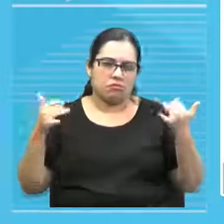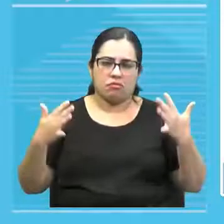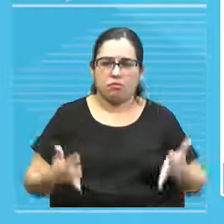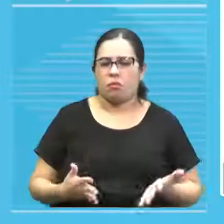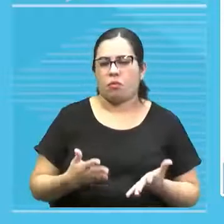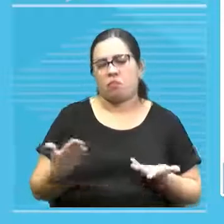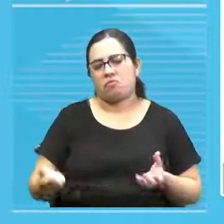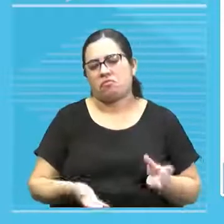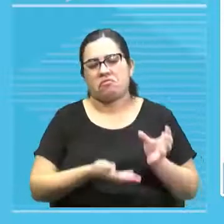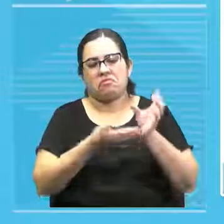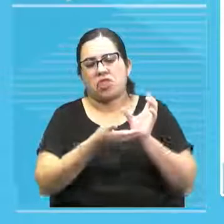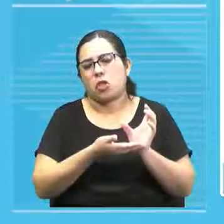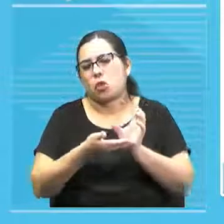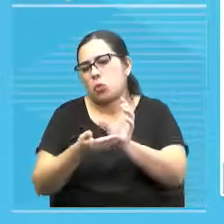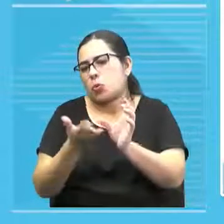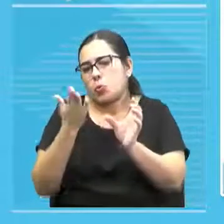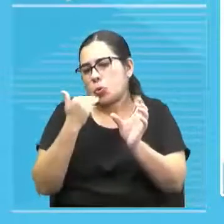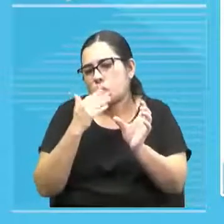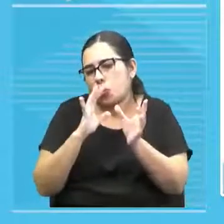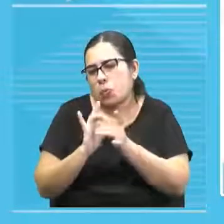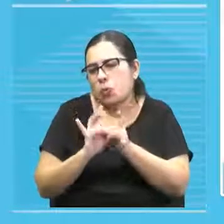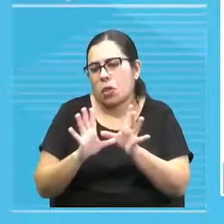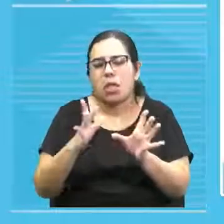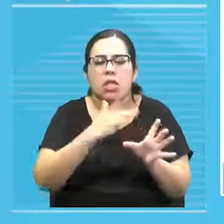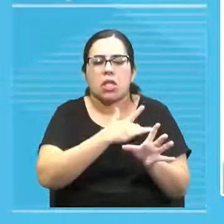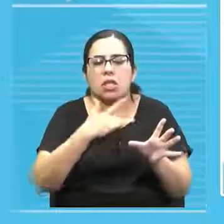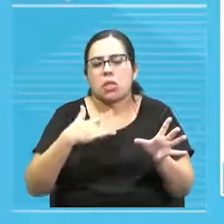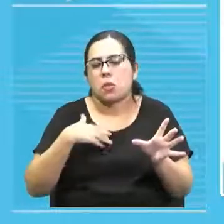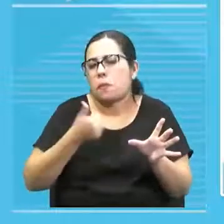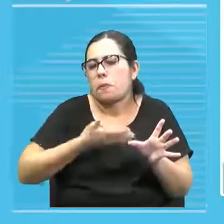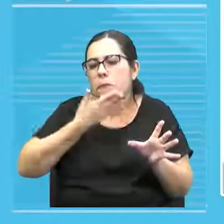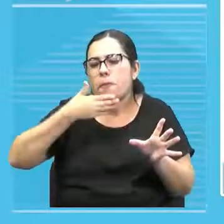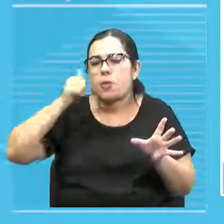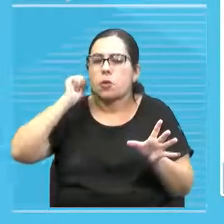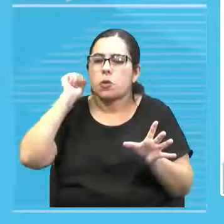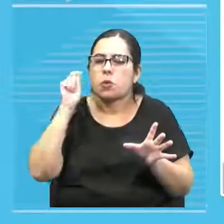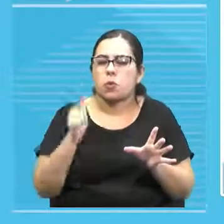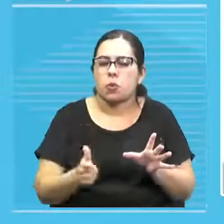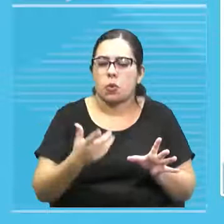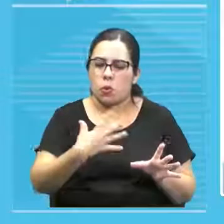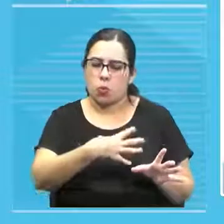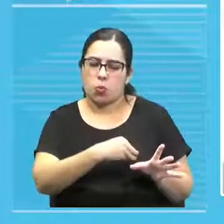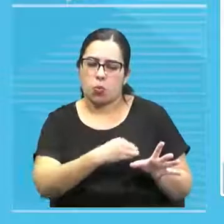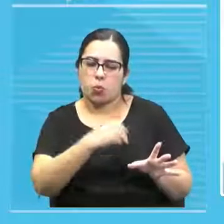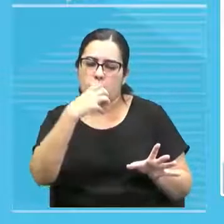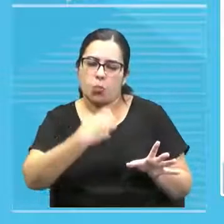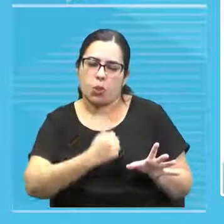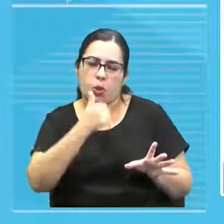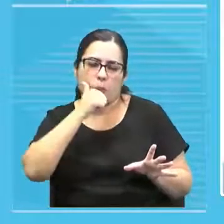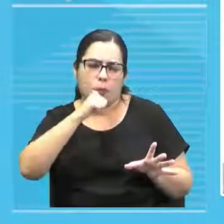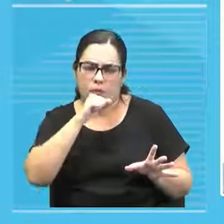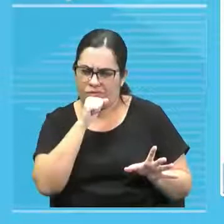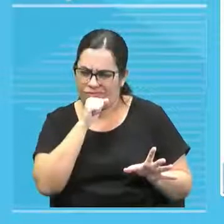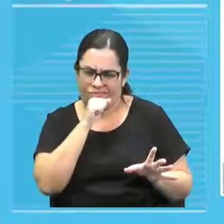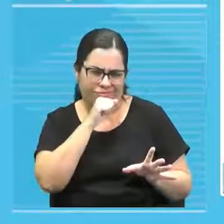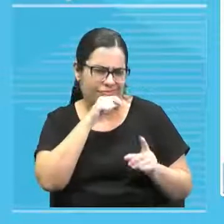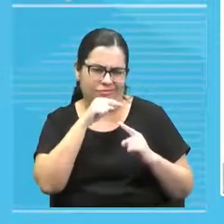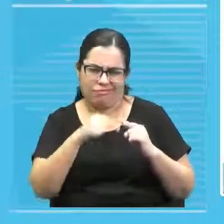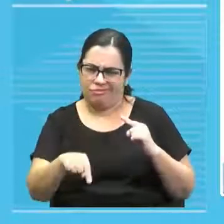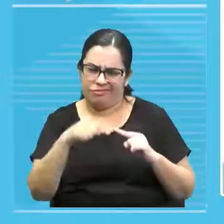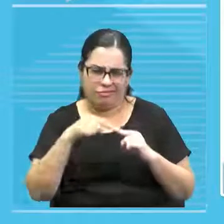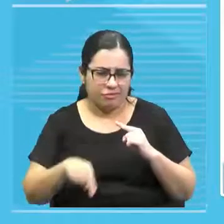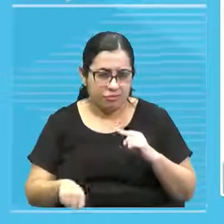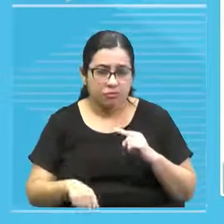consumo do meu da minha marca porque é mais saudável do que do leite materno E isso não se verifica na